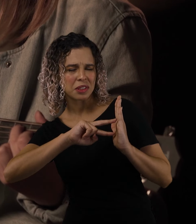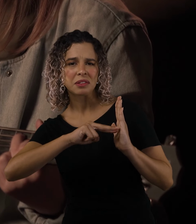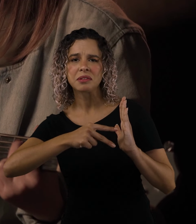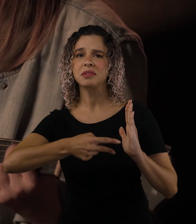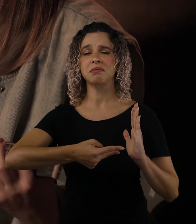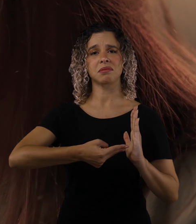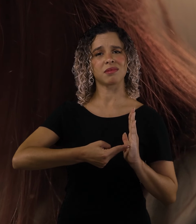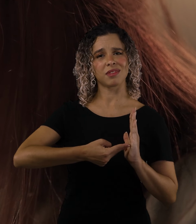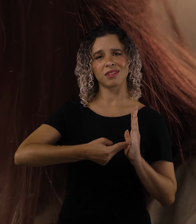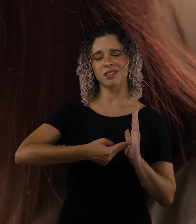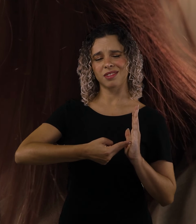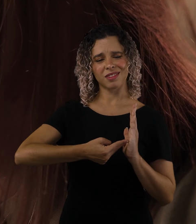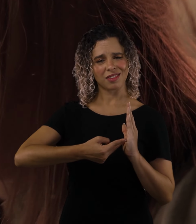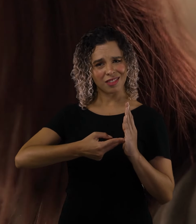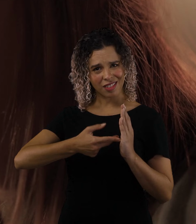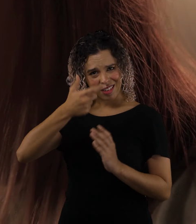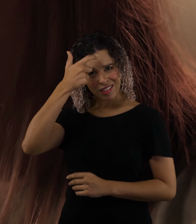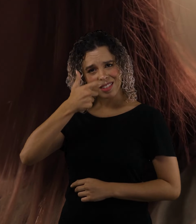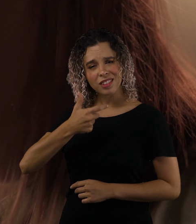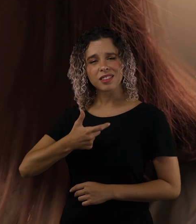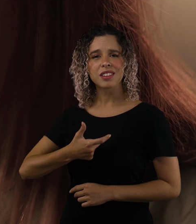For someone